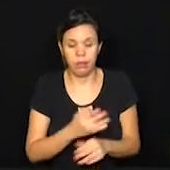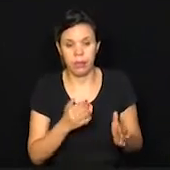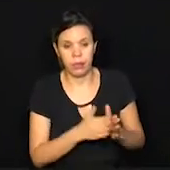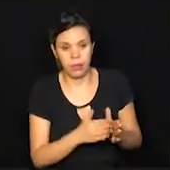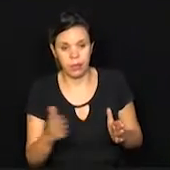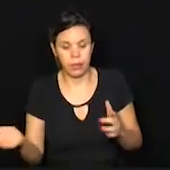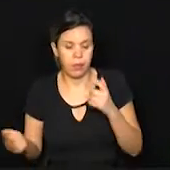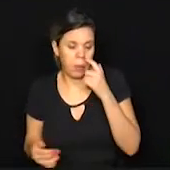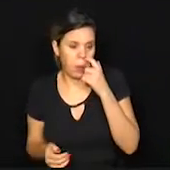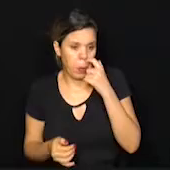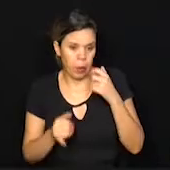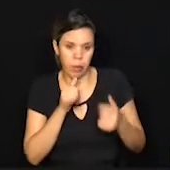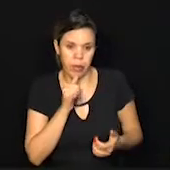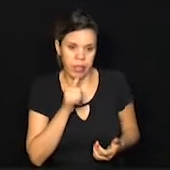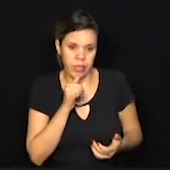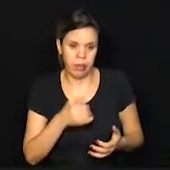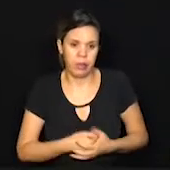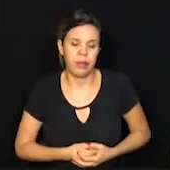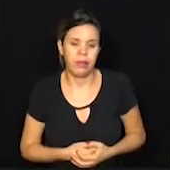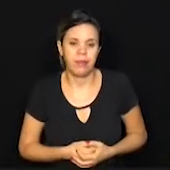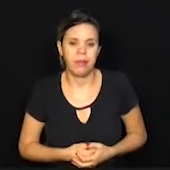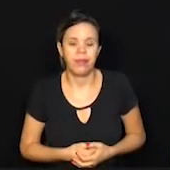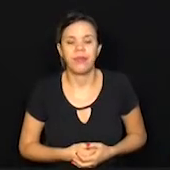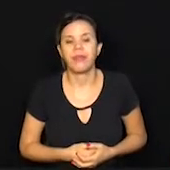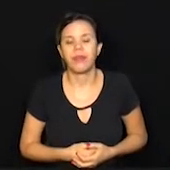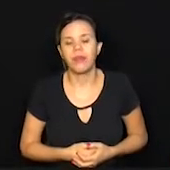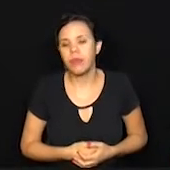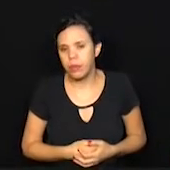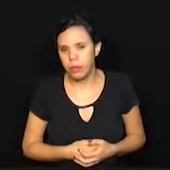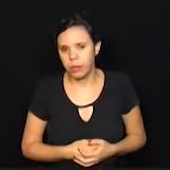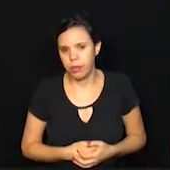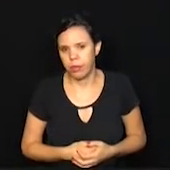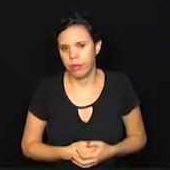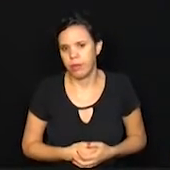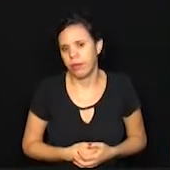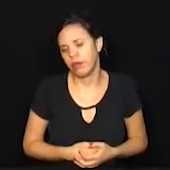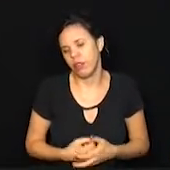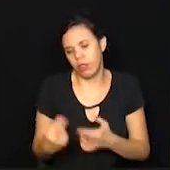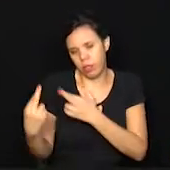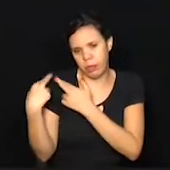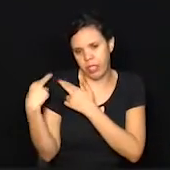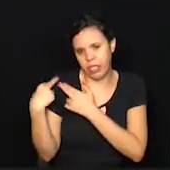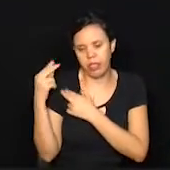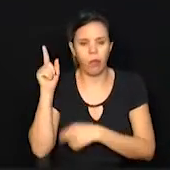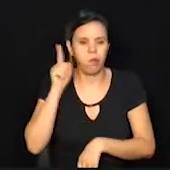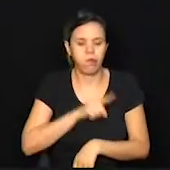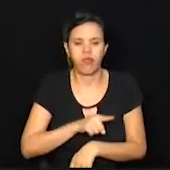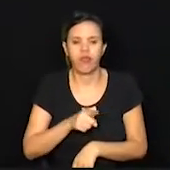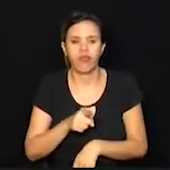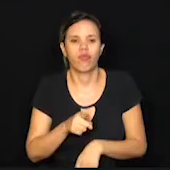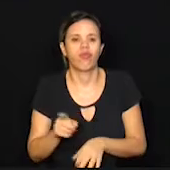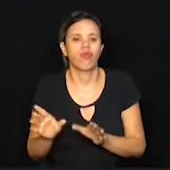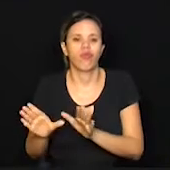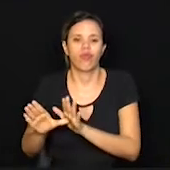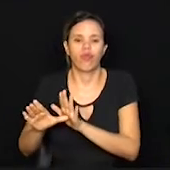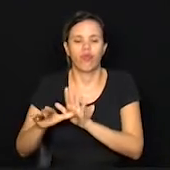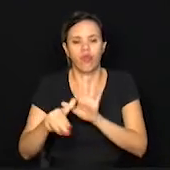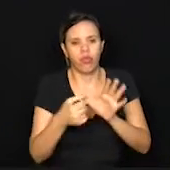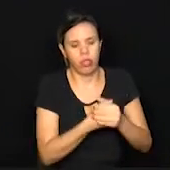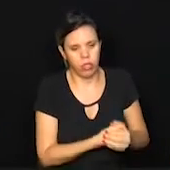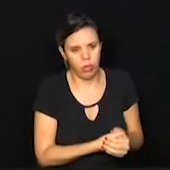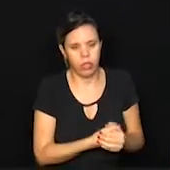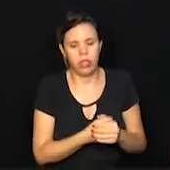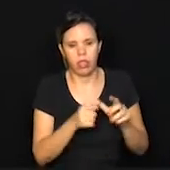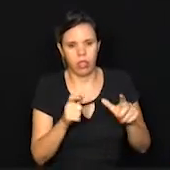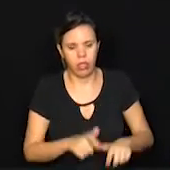época em que por exemplo o embaixador dos Estados Unidos foi sequestrado Charles elbrick Qual é a